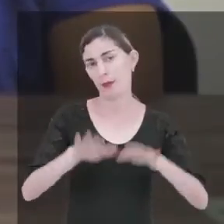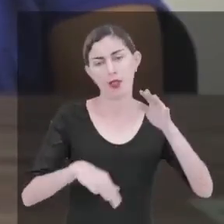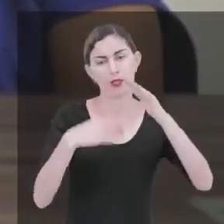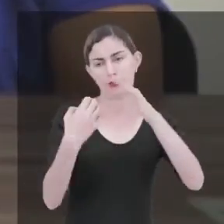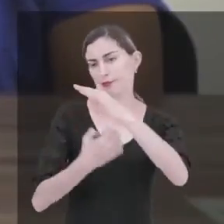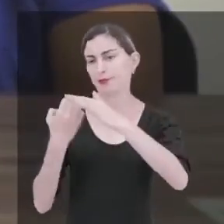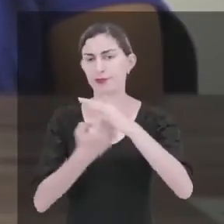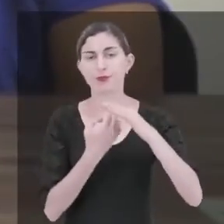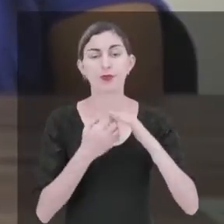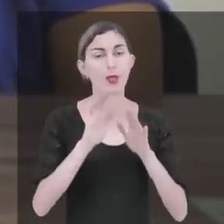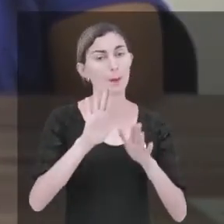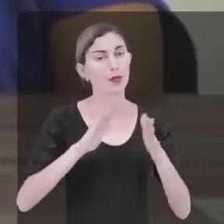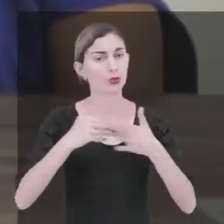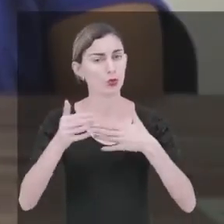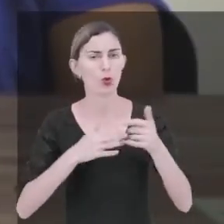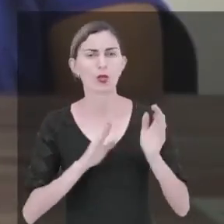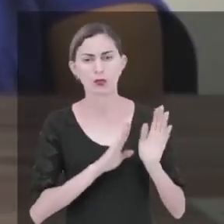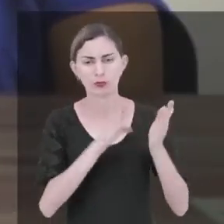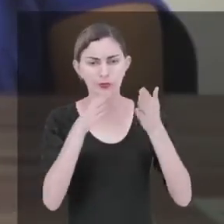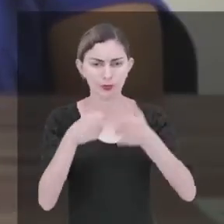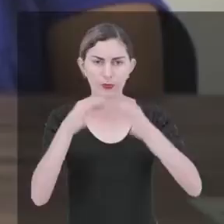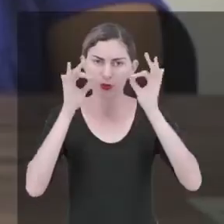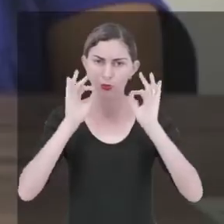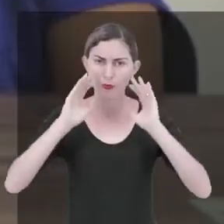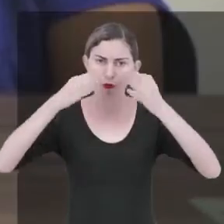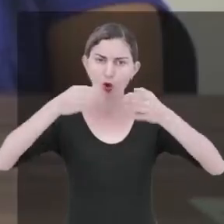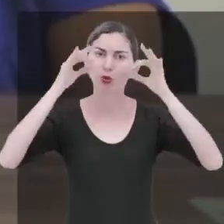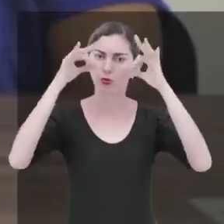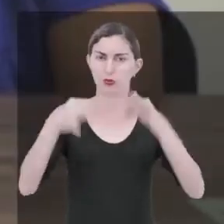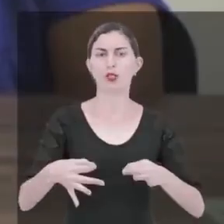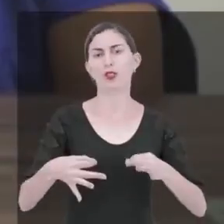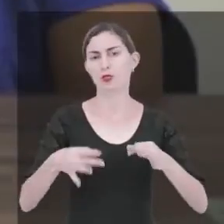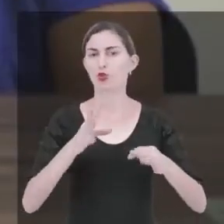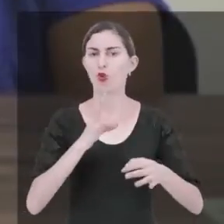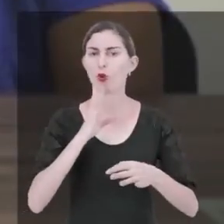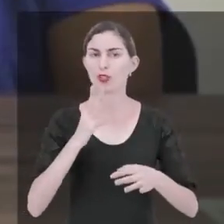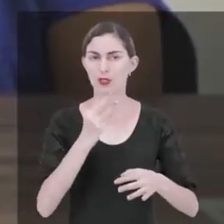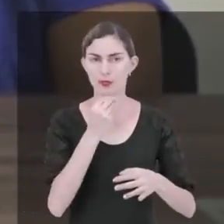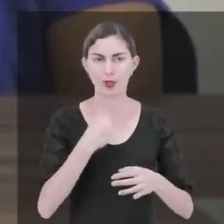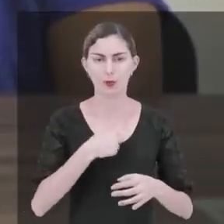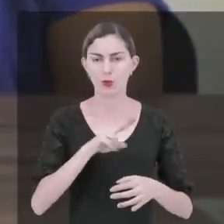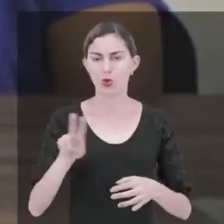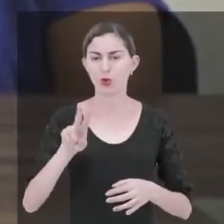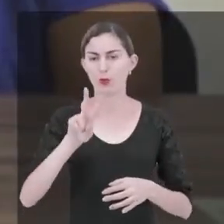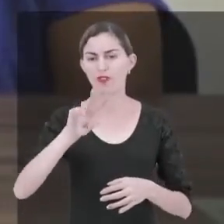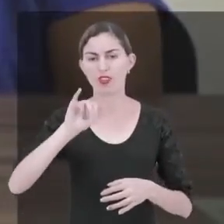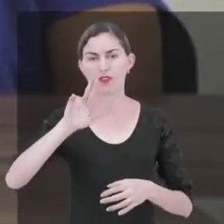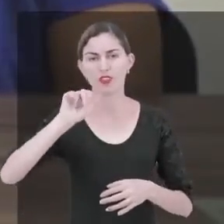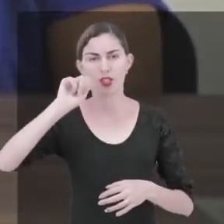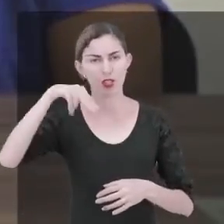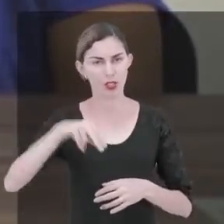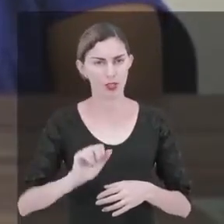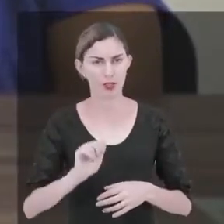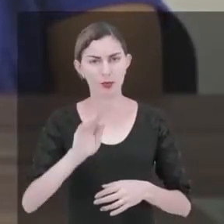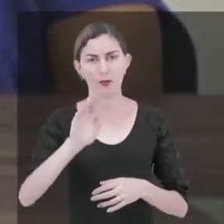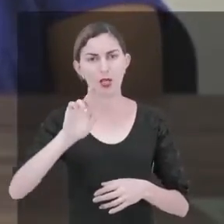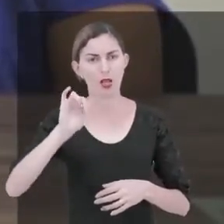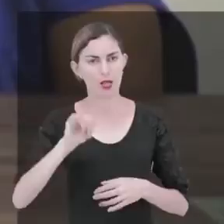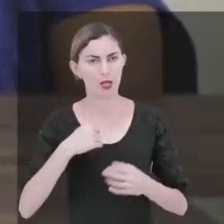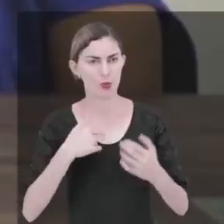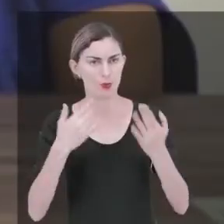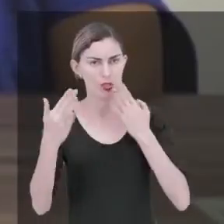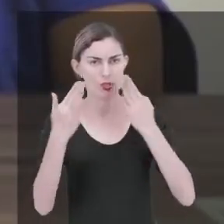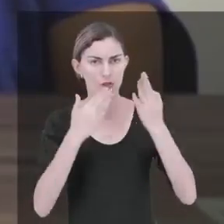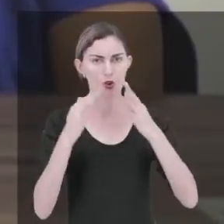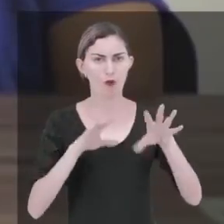instituição, mas de qualquer jeito vocês estão no caminho certo, que é o conhecimento. Meu nome é Viviane Braga, eu sou psicóloga,